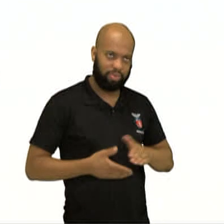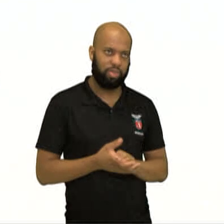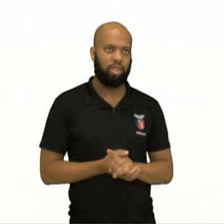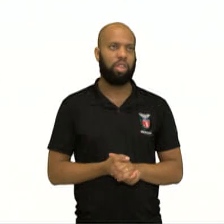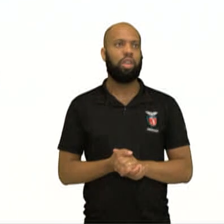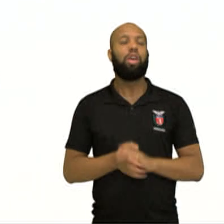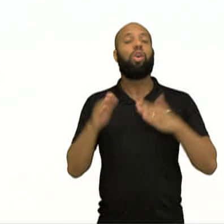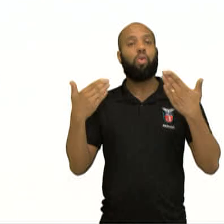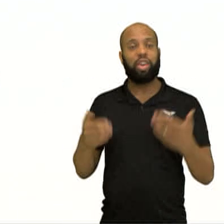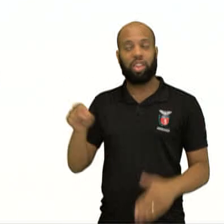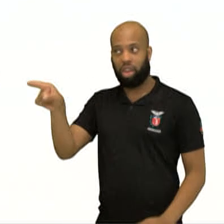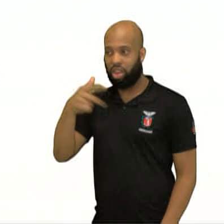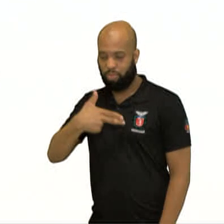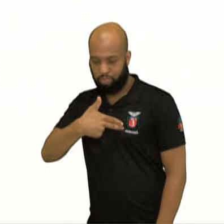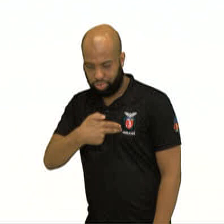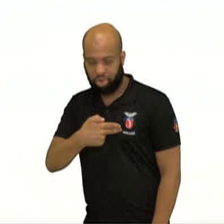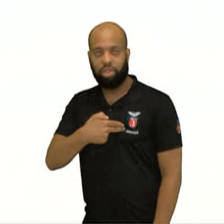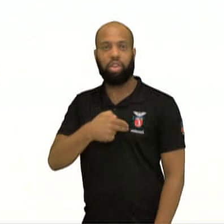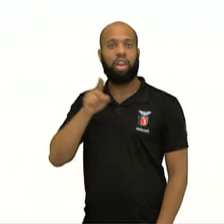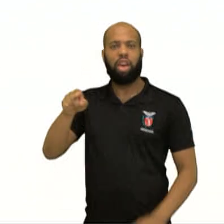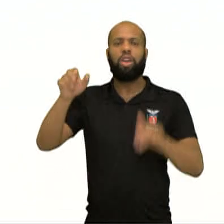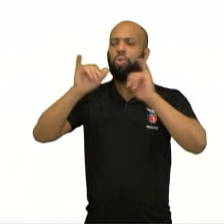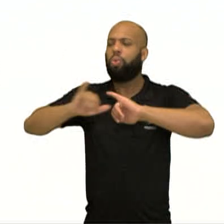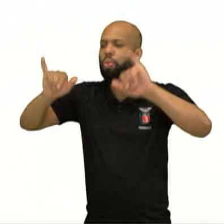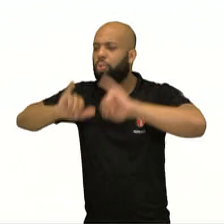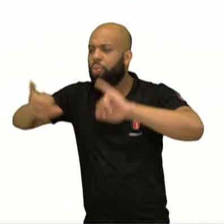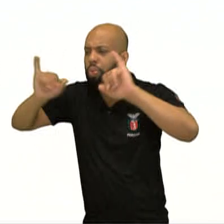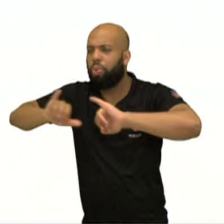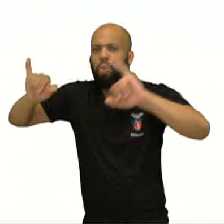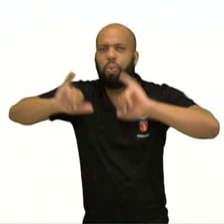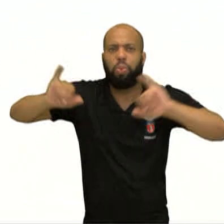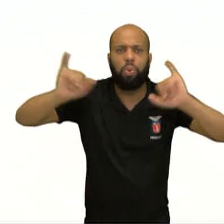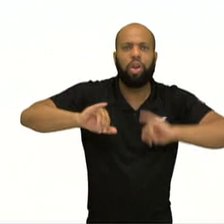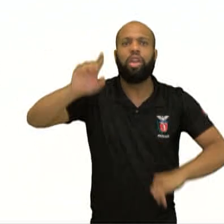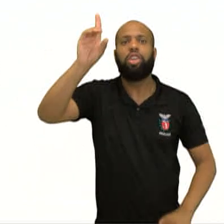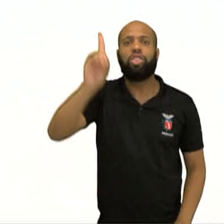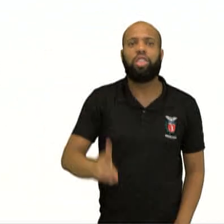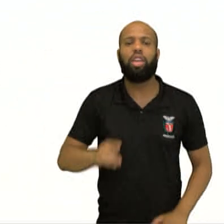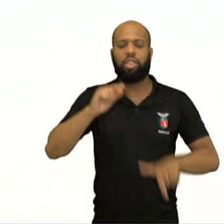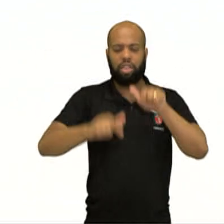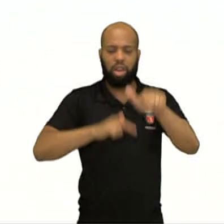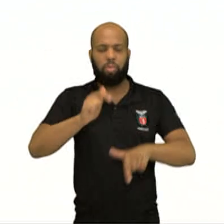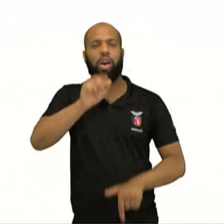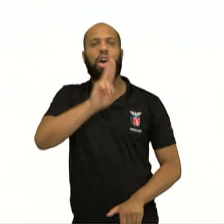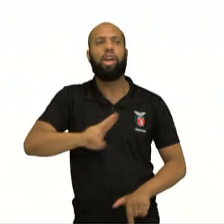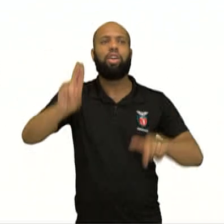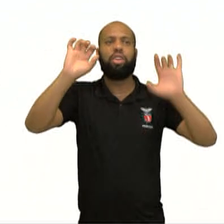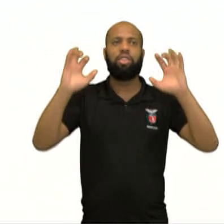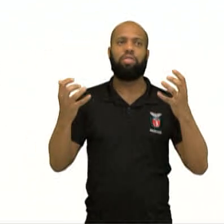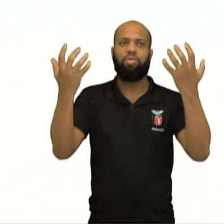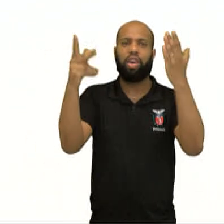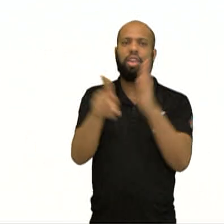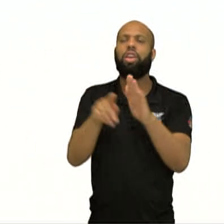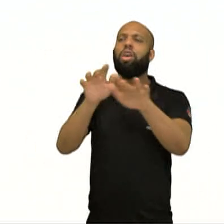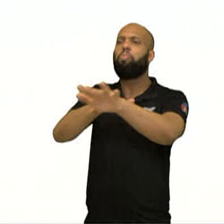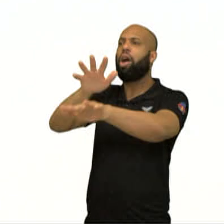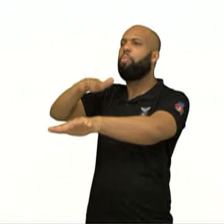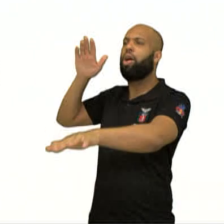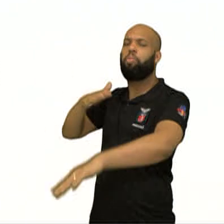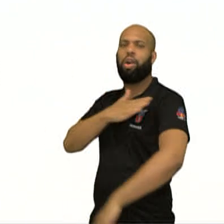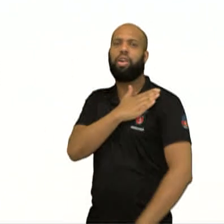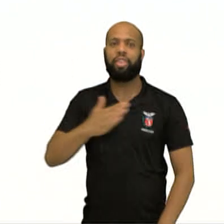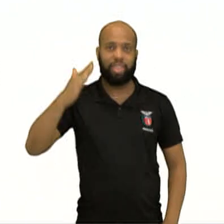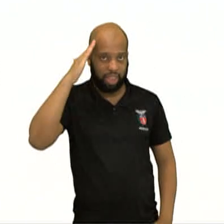trabalhismo, Getúlio Vargas divulgou amplamente os direitos trabalhistas usando as festas cívicas, usando os